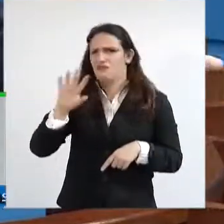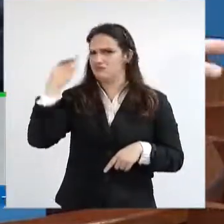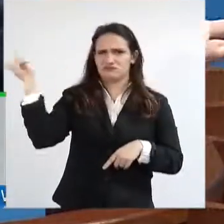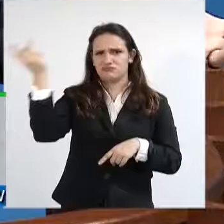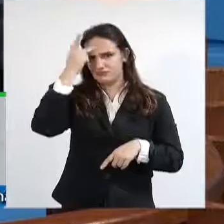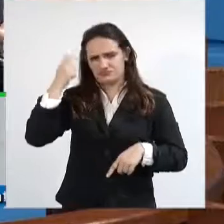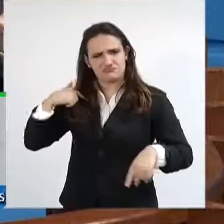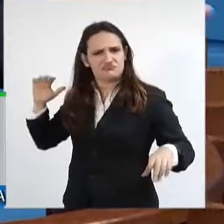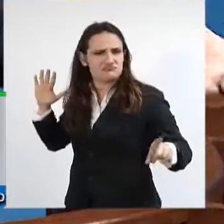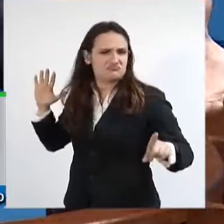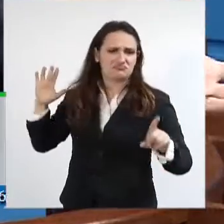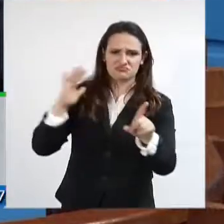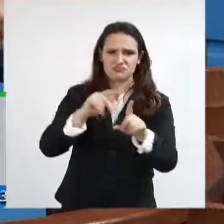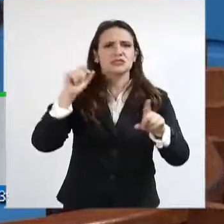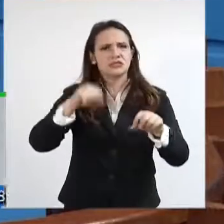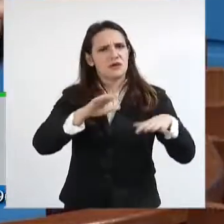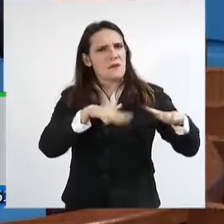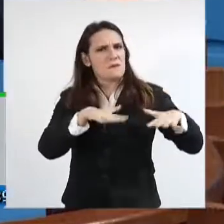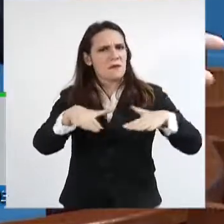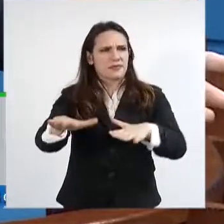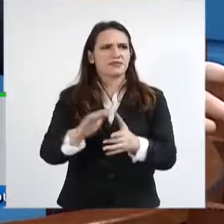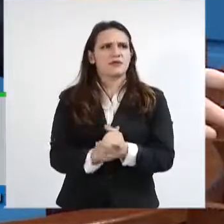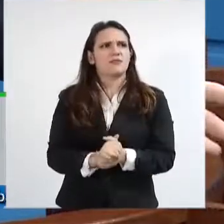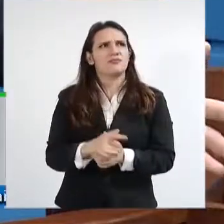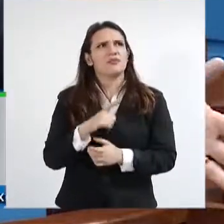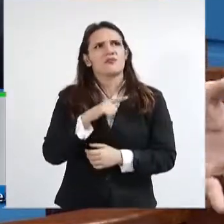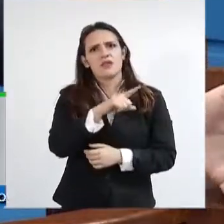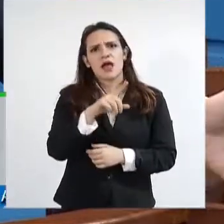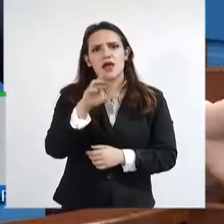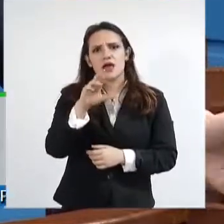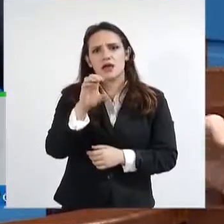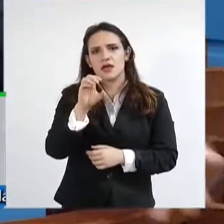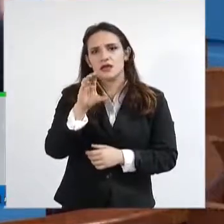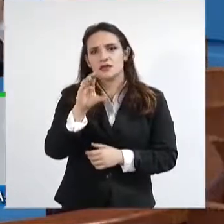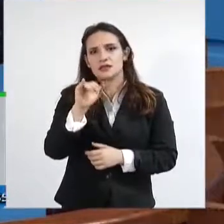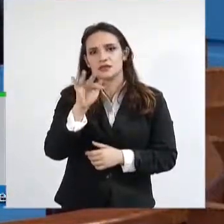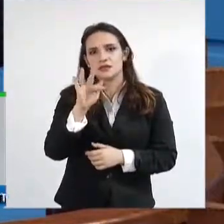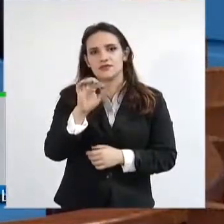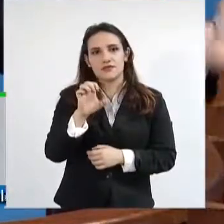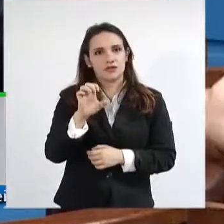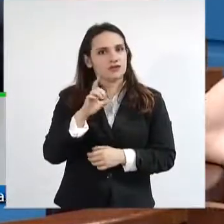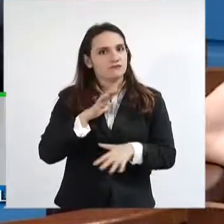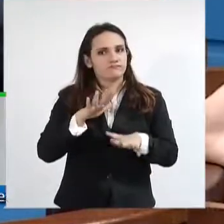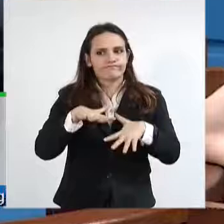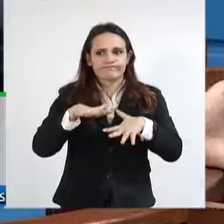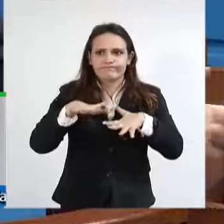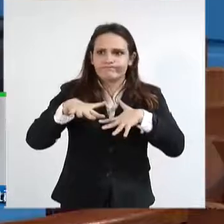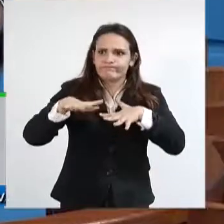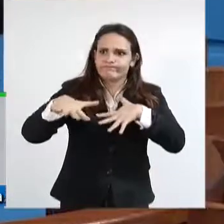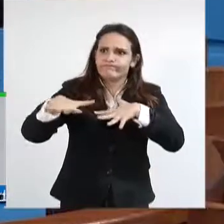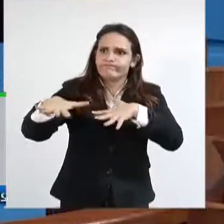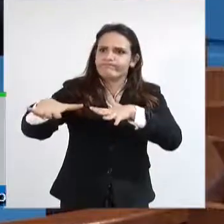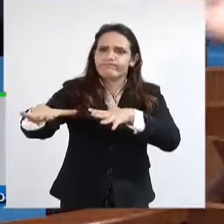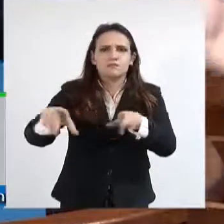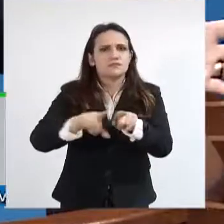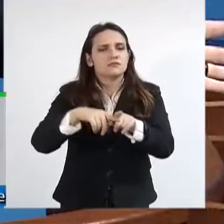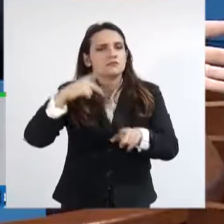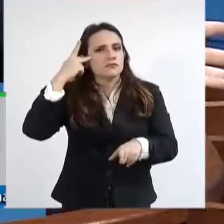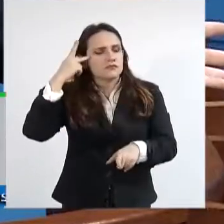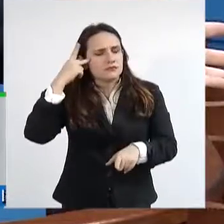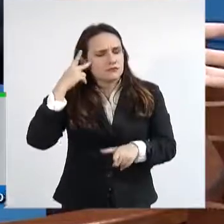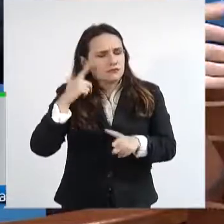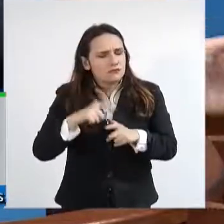resolveram ir, foram se manifestar. Nós tivemos lá em Recife uma passeata monstruosa, nós tivemos em São Paulo